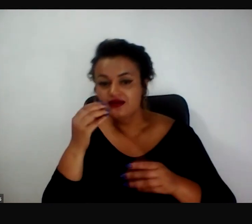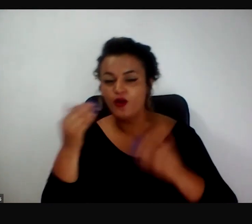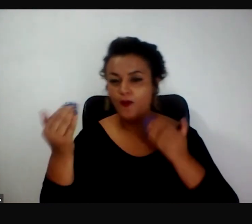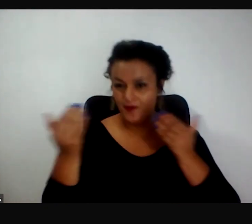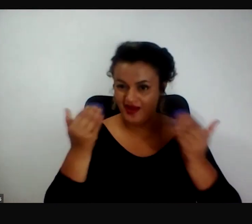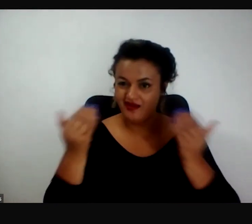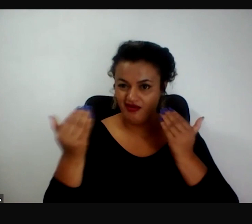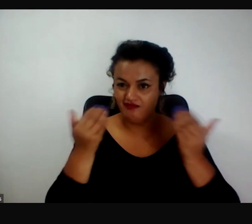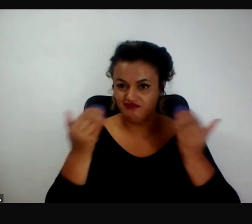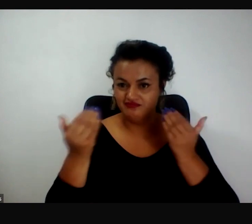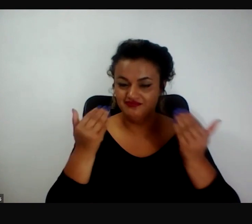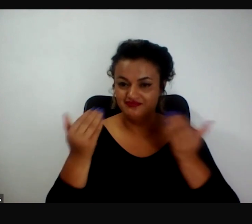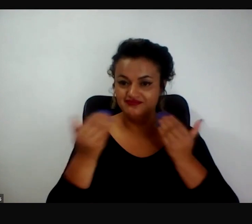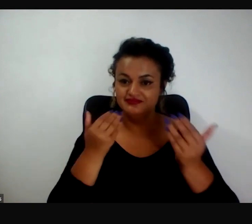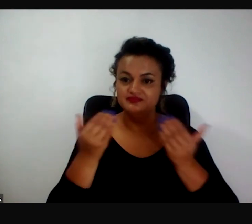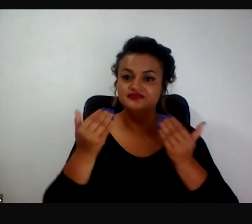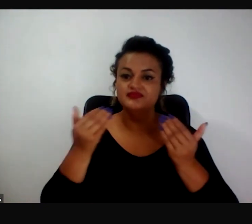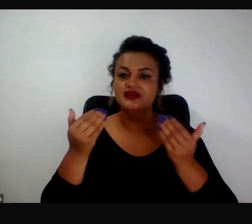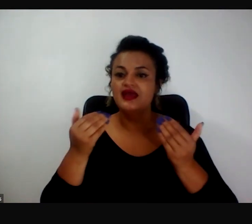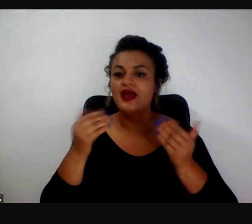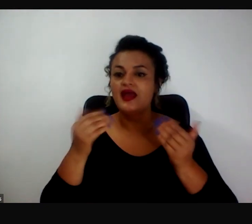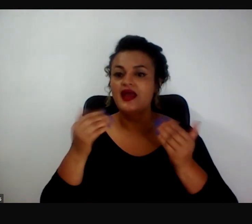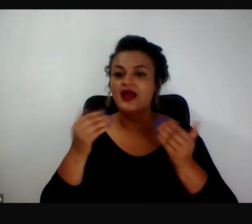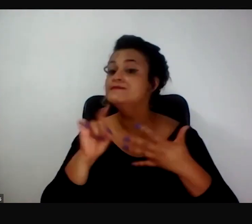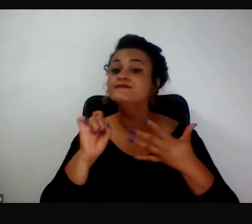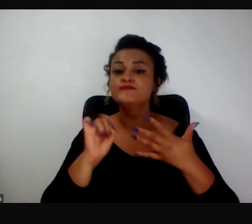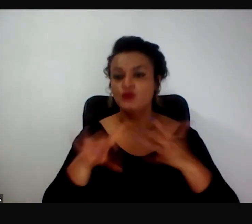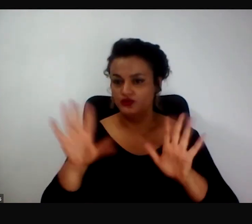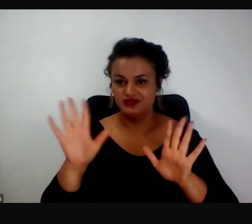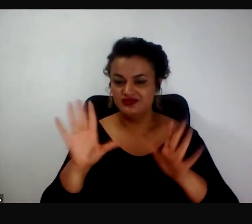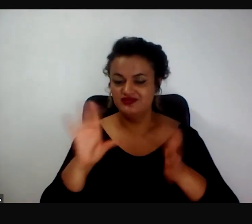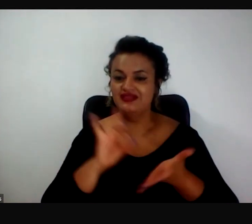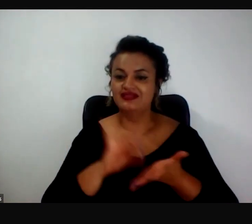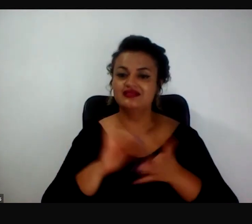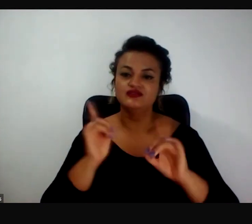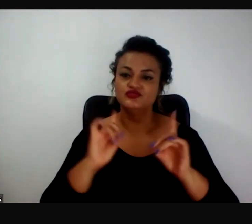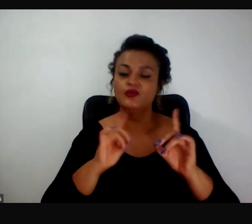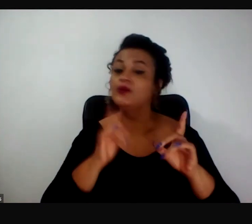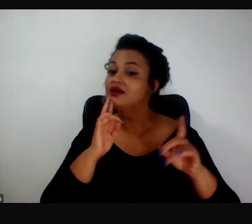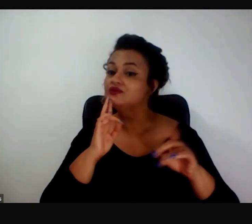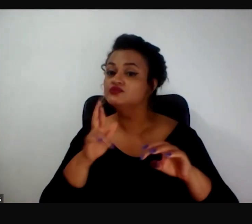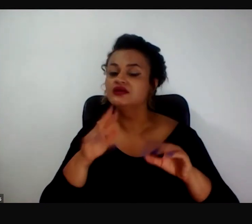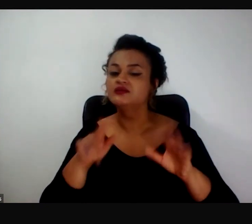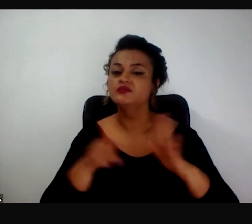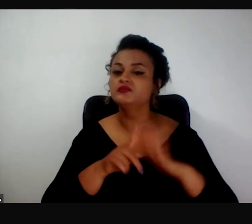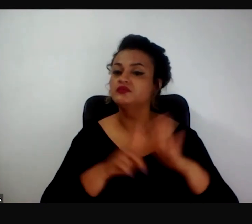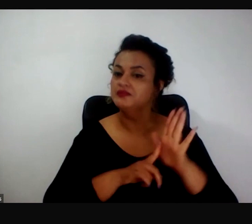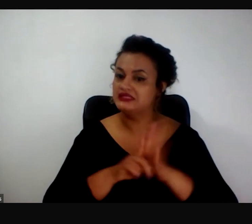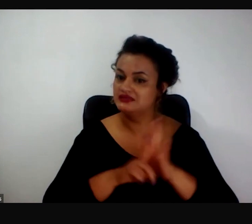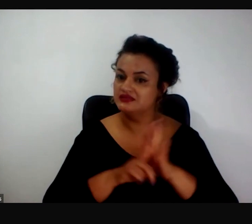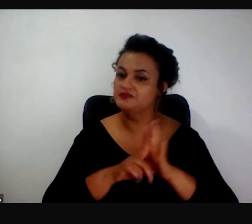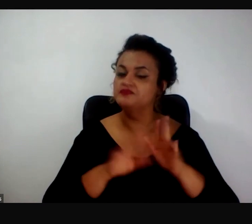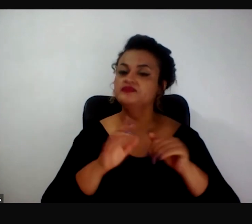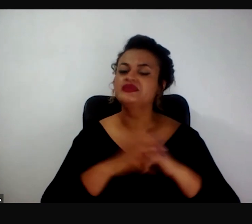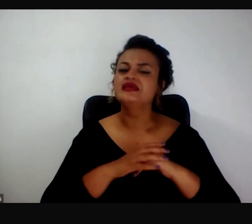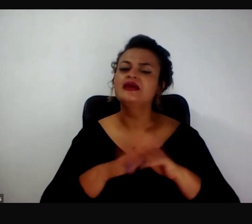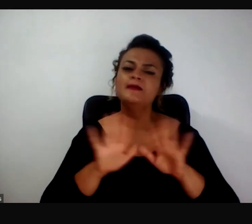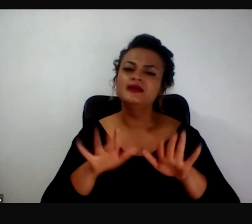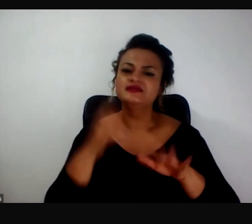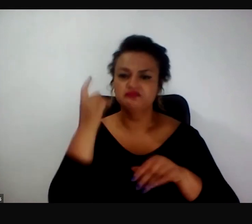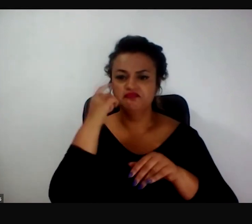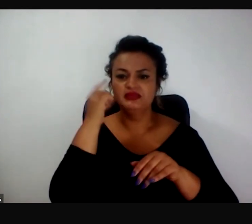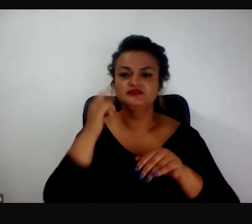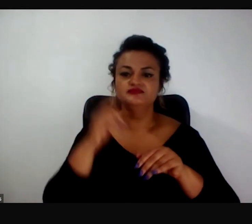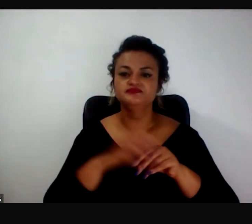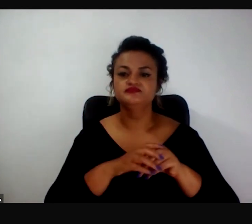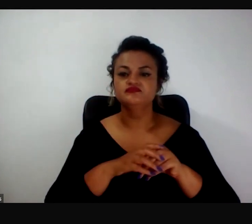comparação, está mais como uma hipótese do que propriamente o resultado de uma pesquisa, mas se nós pensarmos